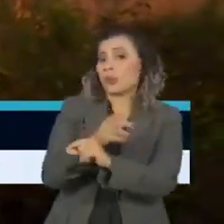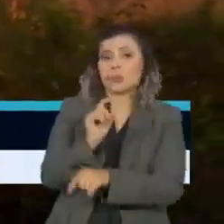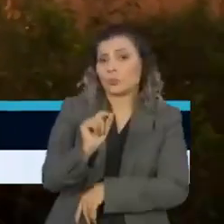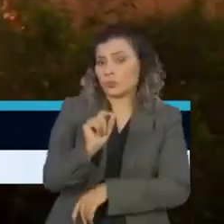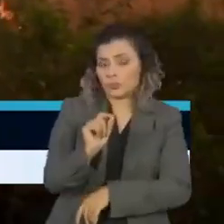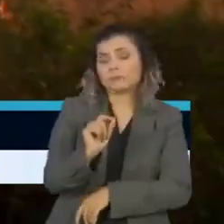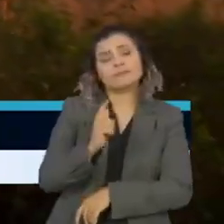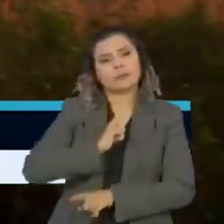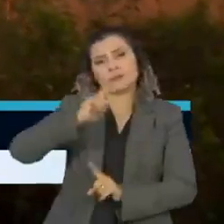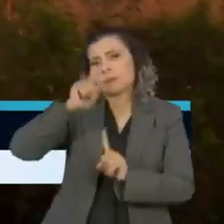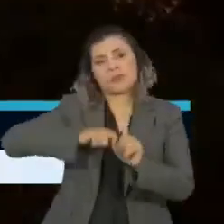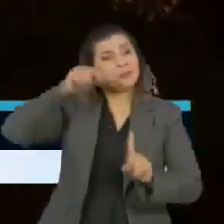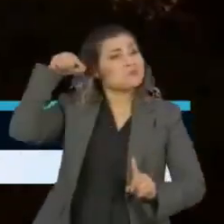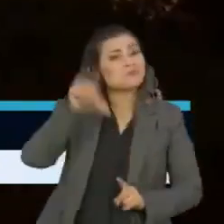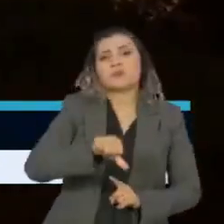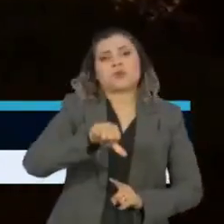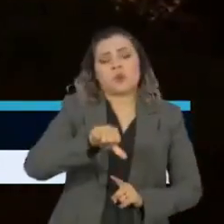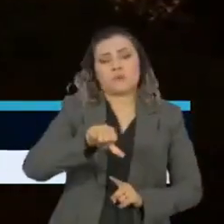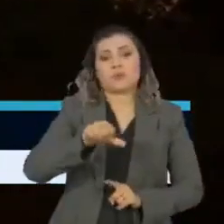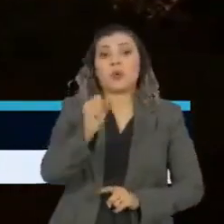o pior mês da sua história,